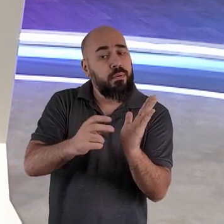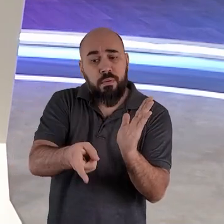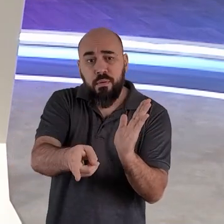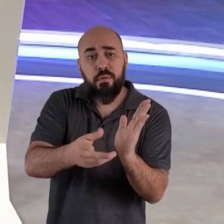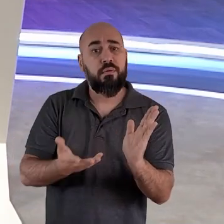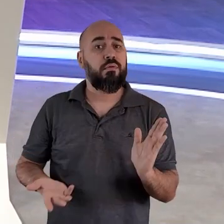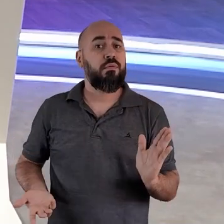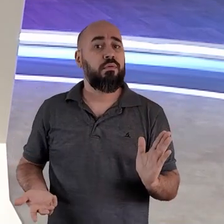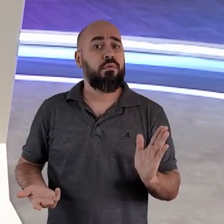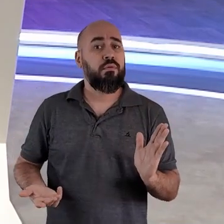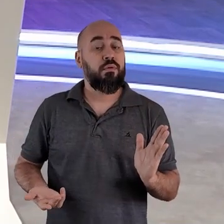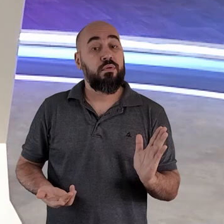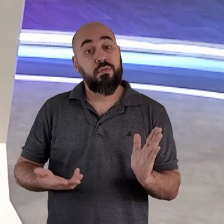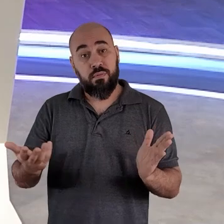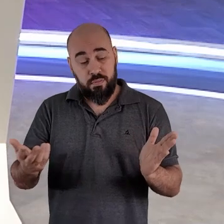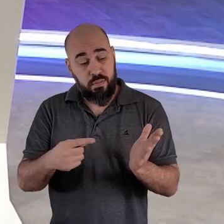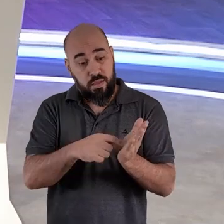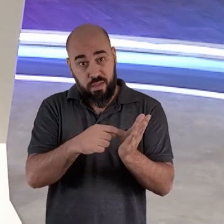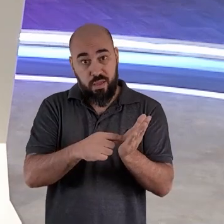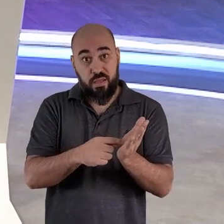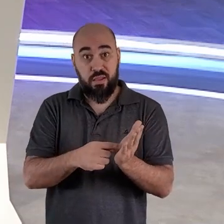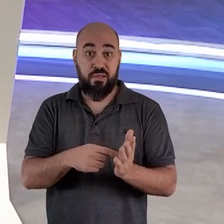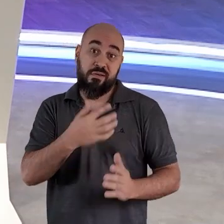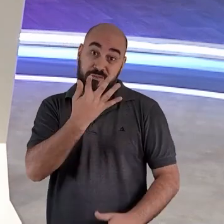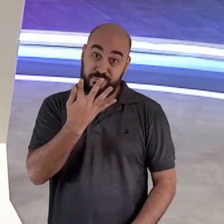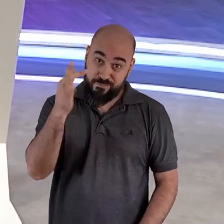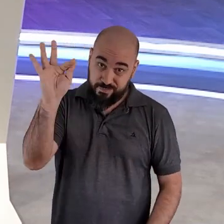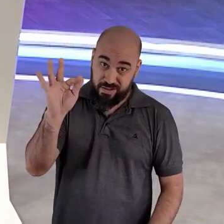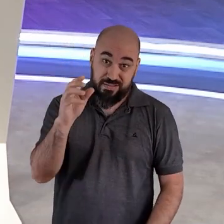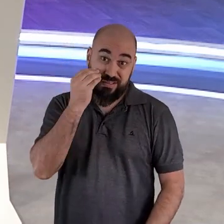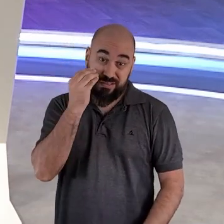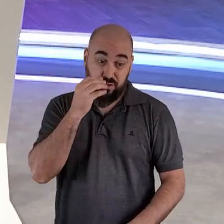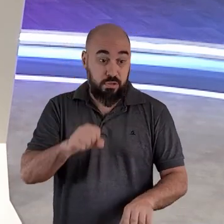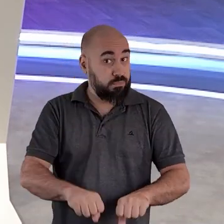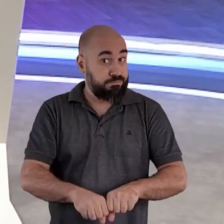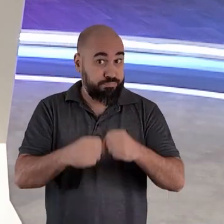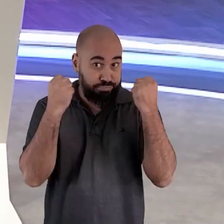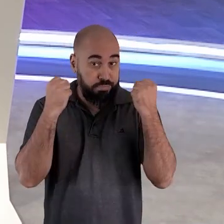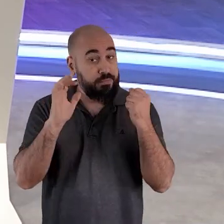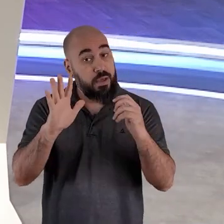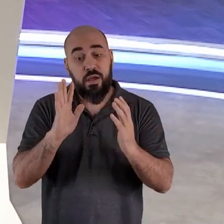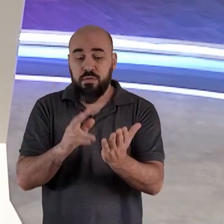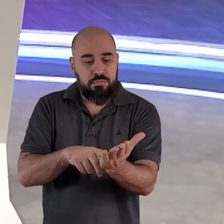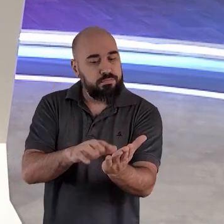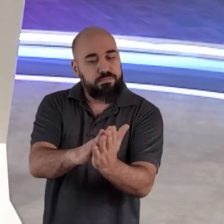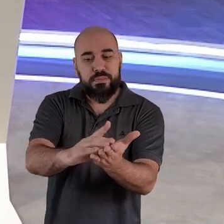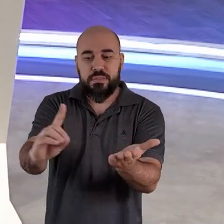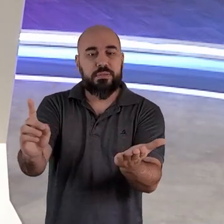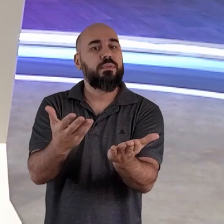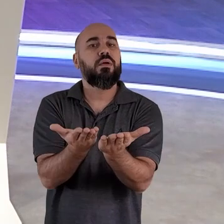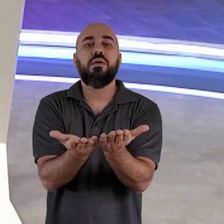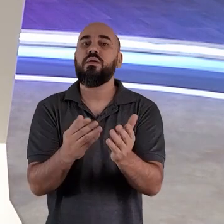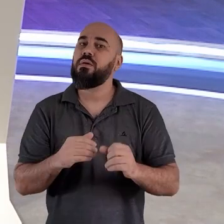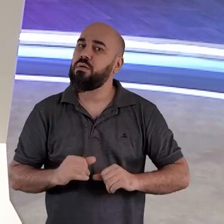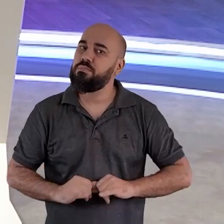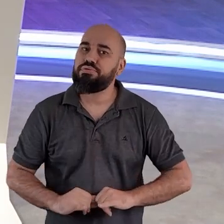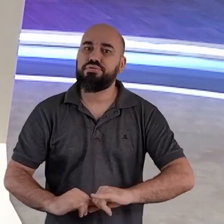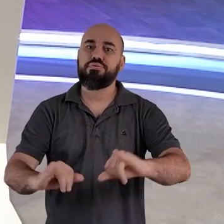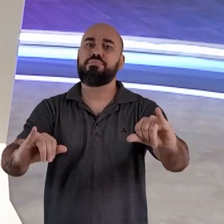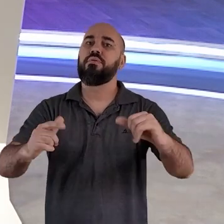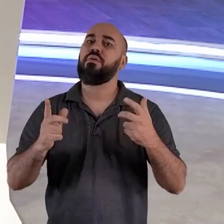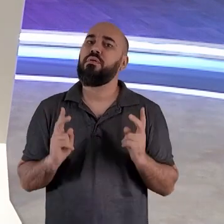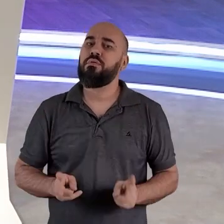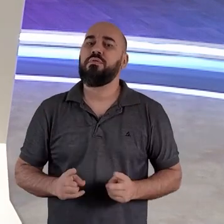ela ressuscitou quando França restabeleceu a religião, e ela hoje prega a Bíblia no mundo inteiro, testemunha do